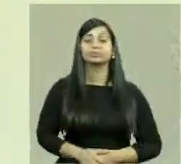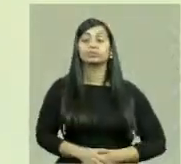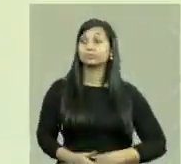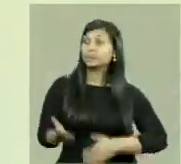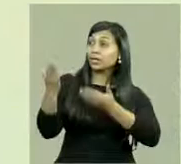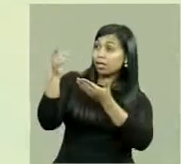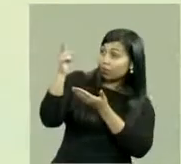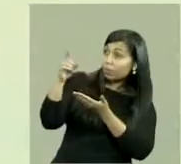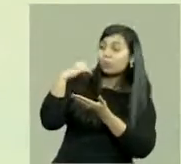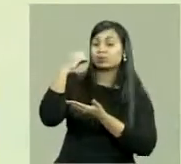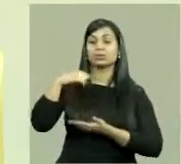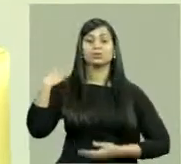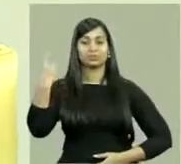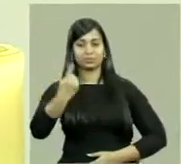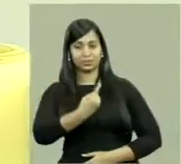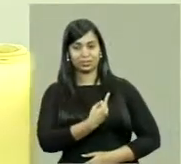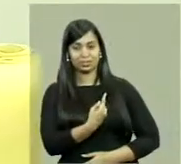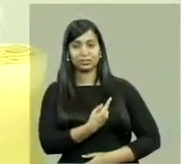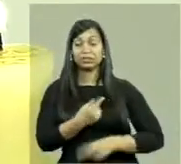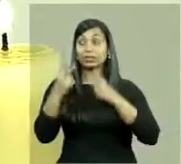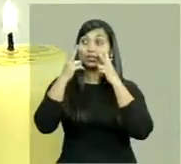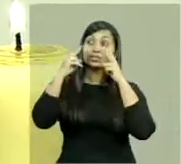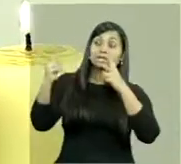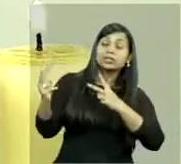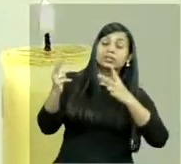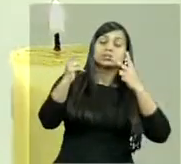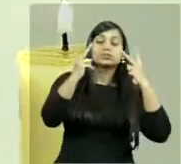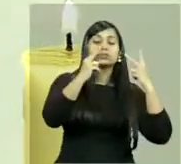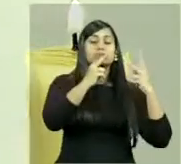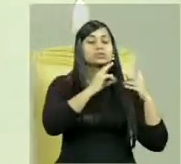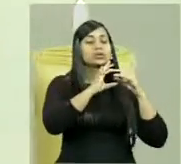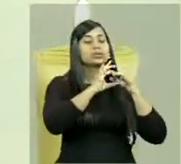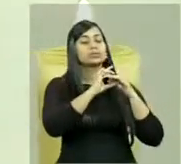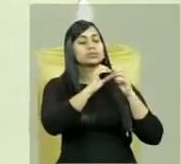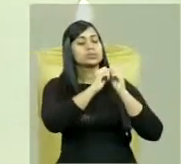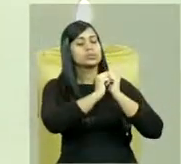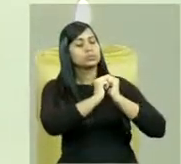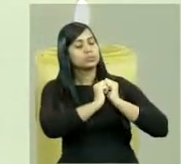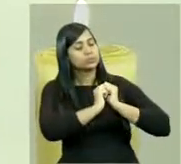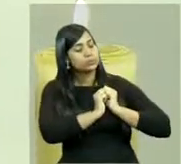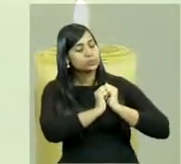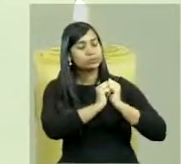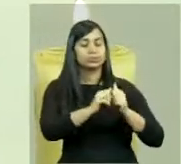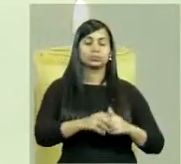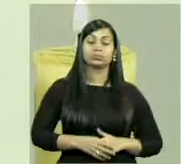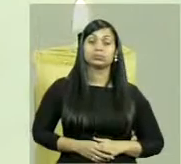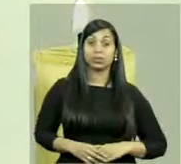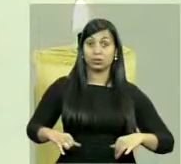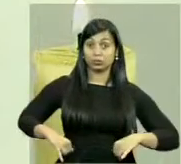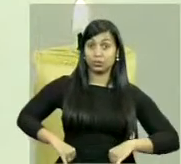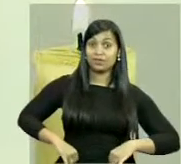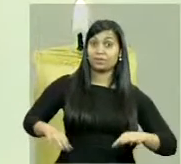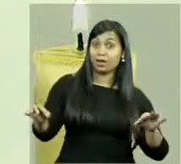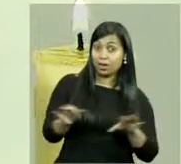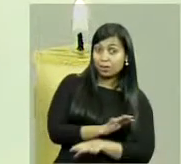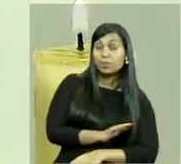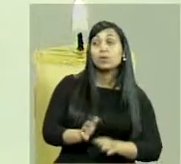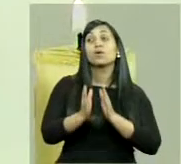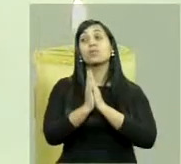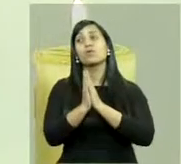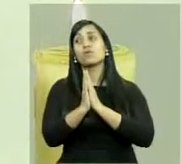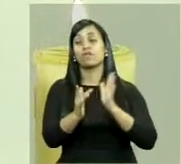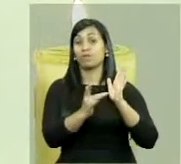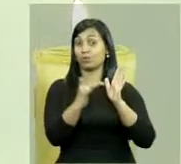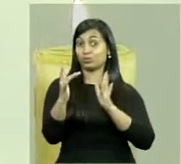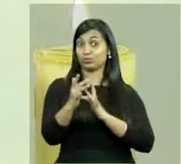neste vale de lágrimas. Eia, pois, advogada nossa, esses vossos olhos misericordiosos a nós volvei, e depois